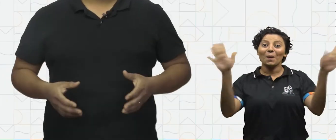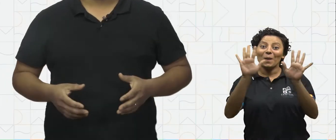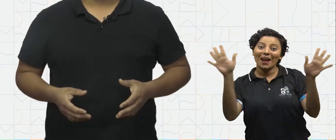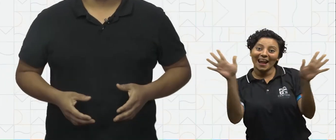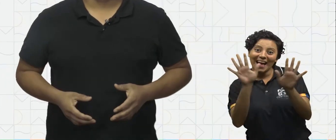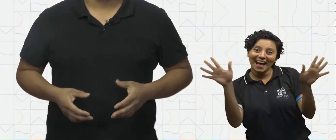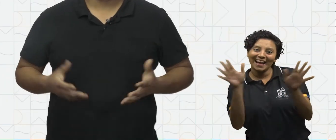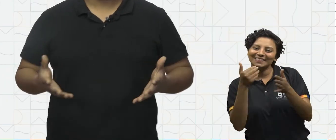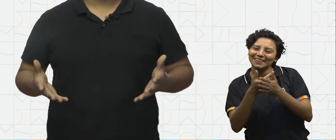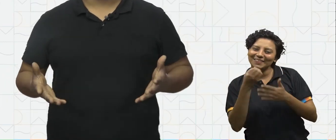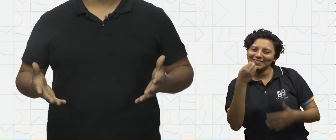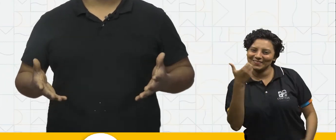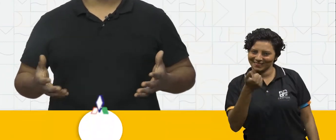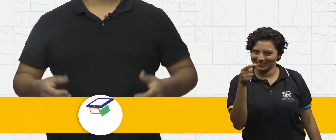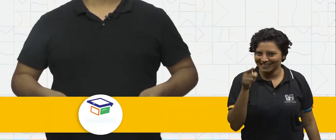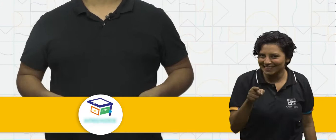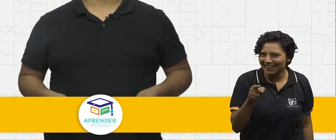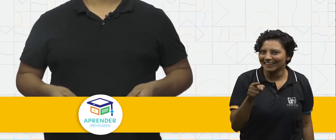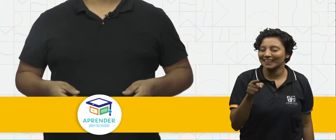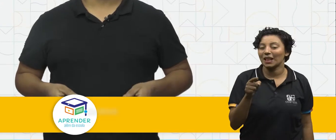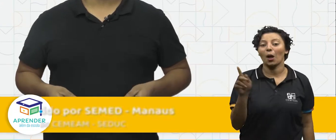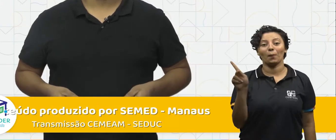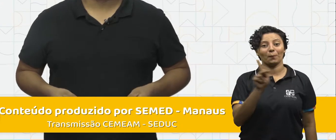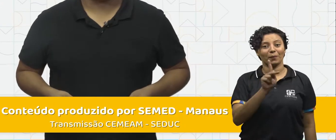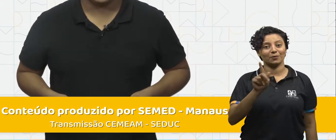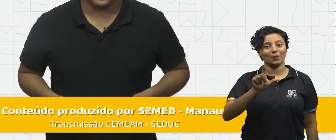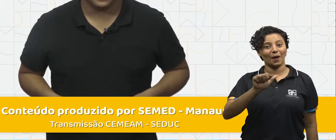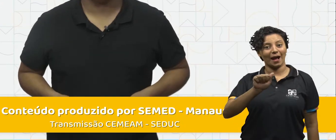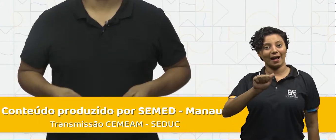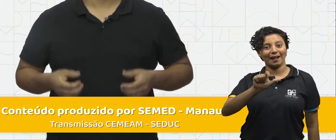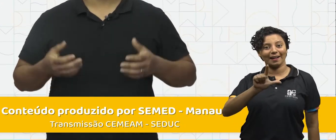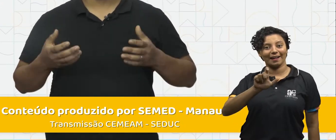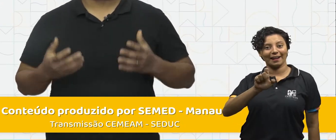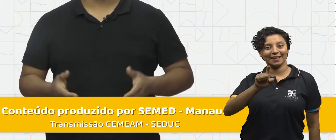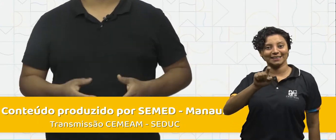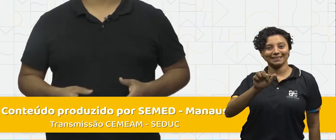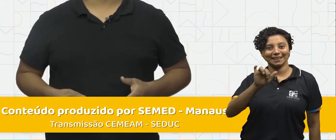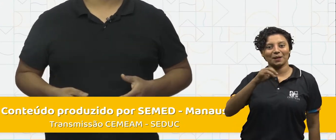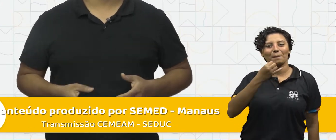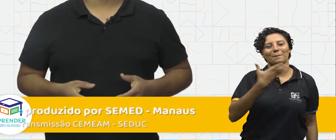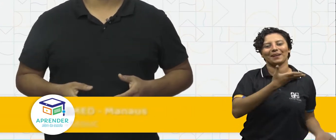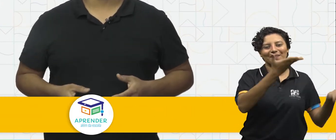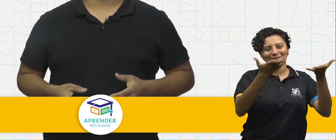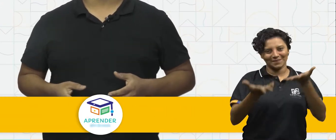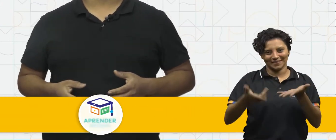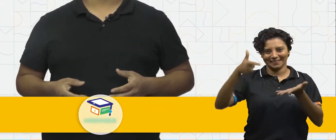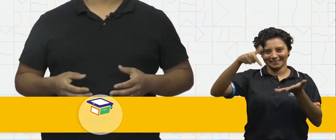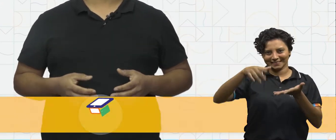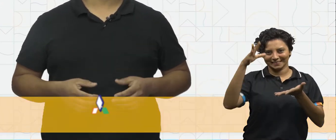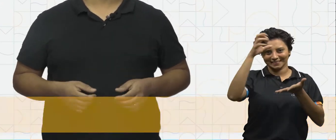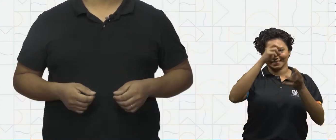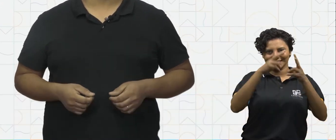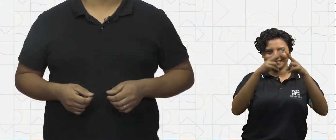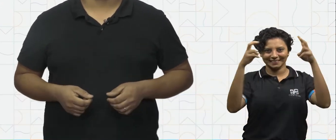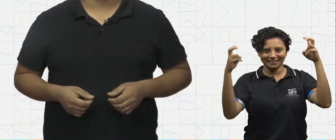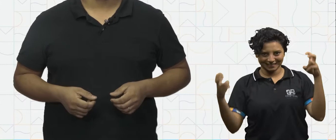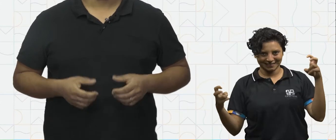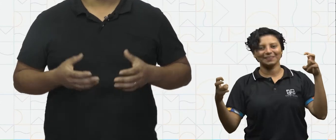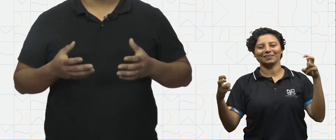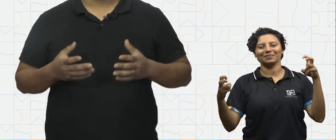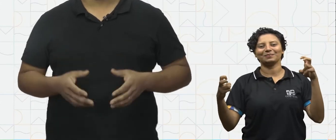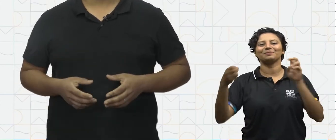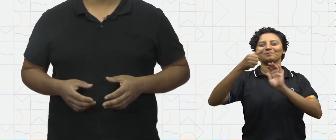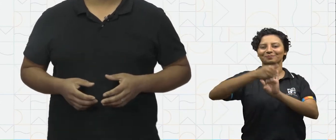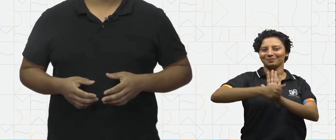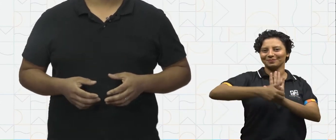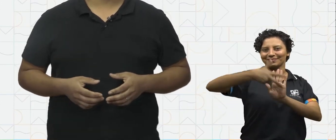Olá, queridos estudantes, tudo bem com você? Sou o professor Alexandre. Bem-vindo novamente ao projeto Aprender Além da Escola